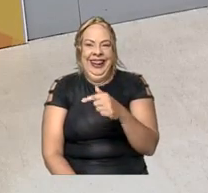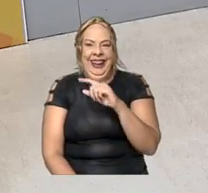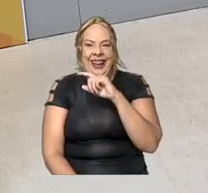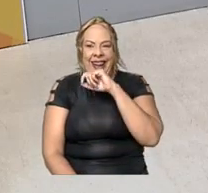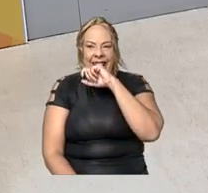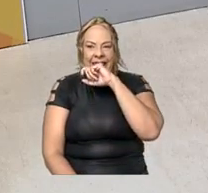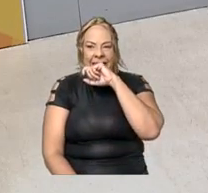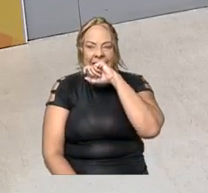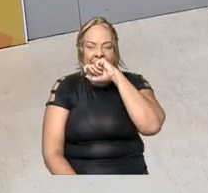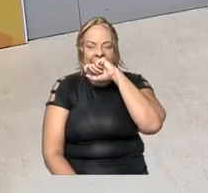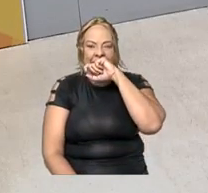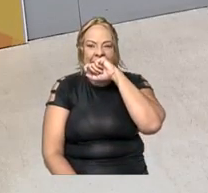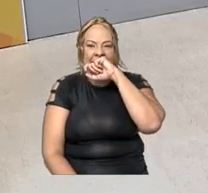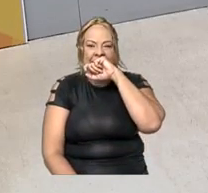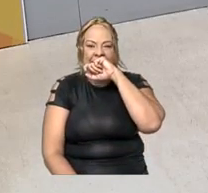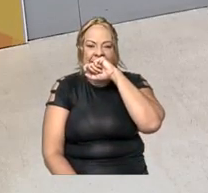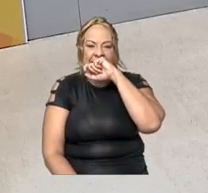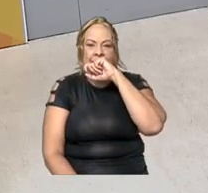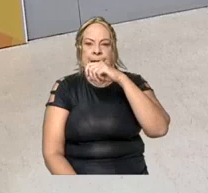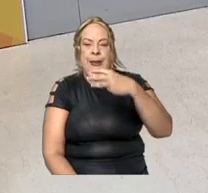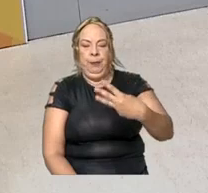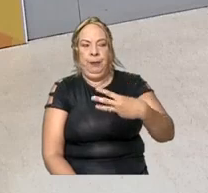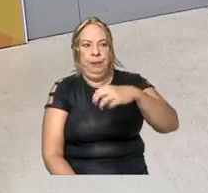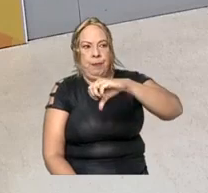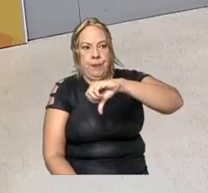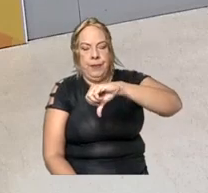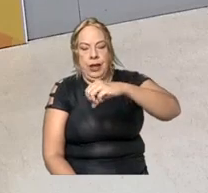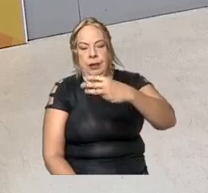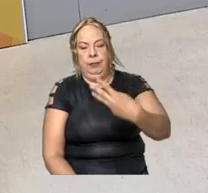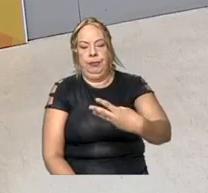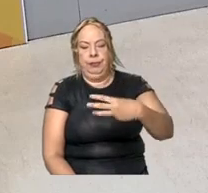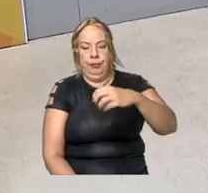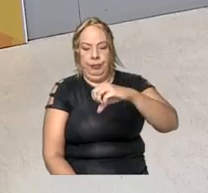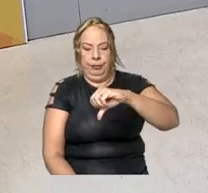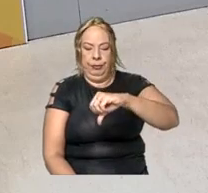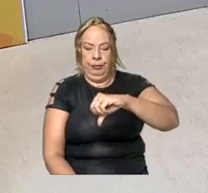simbólico, né? 39, 39.